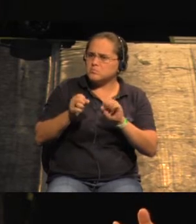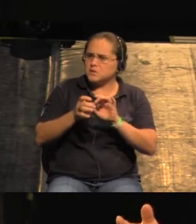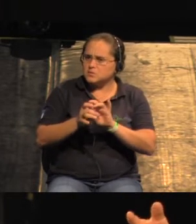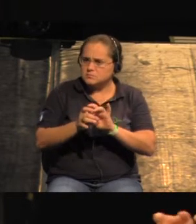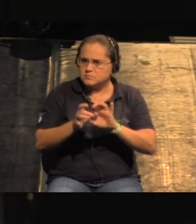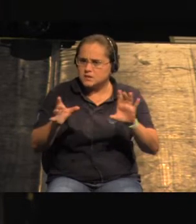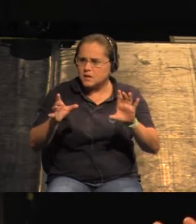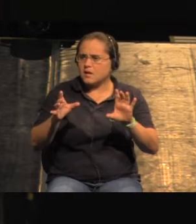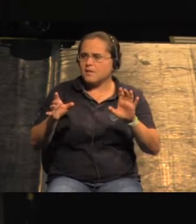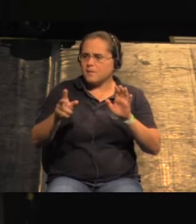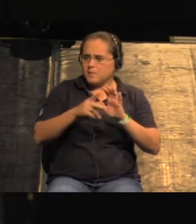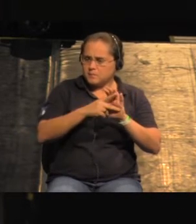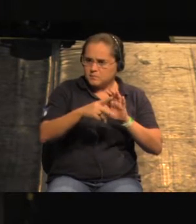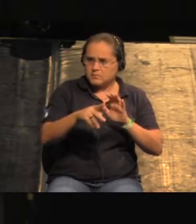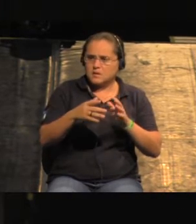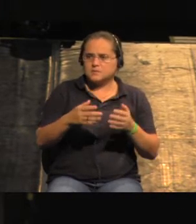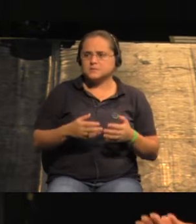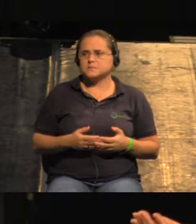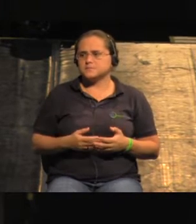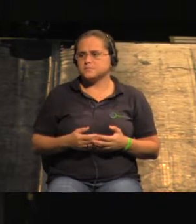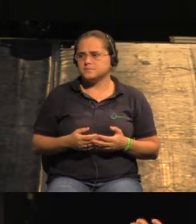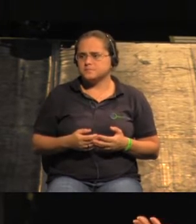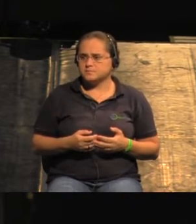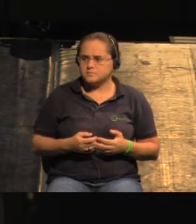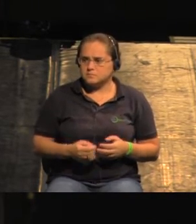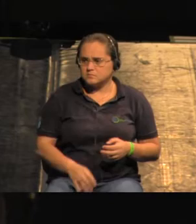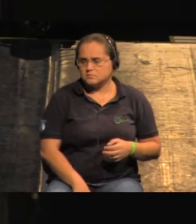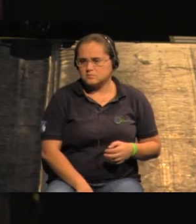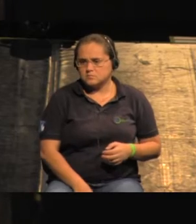permissão para essa intervenção é